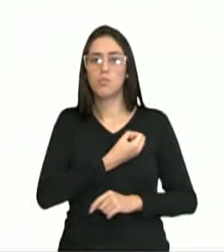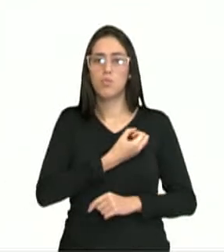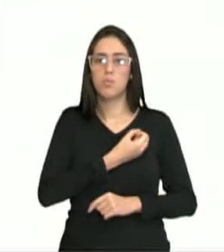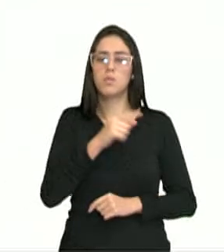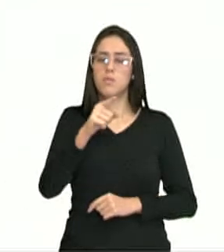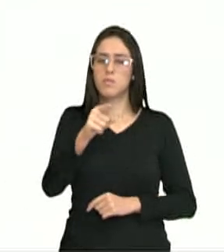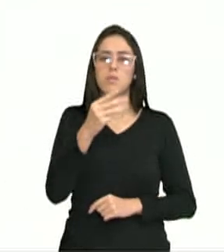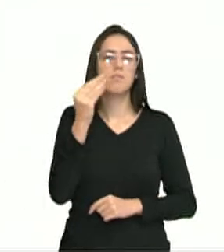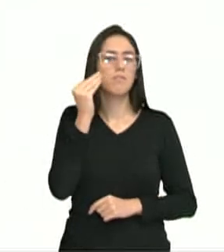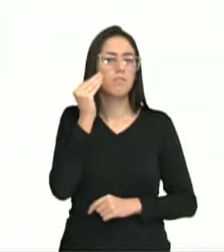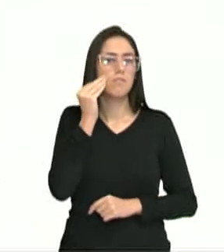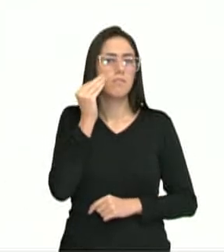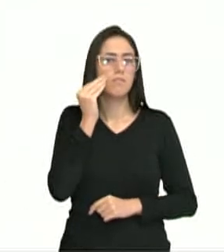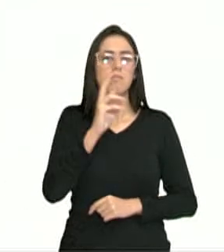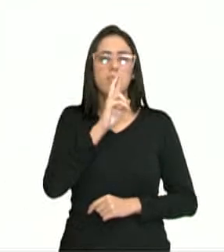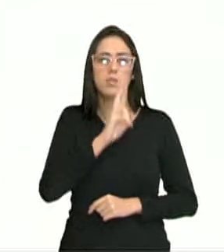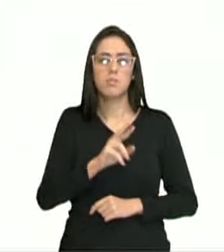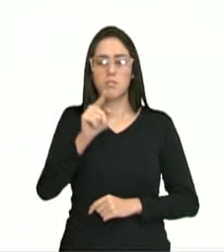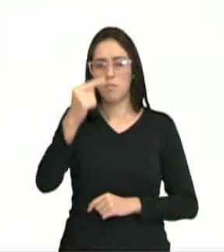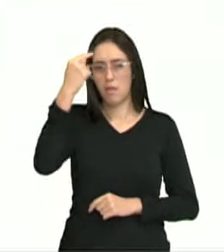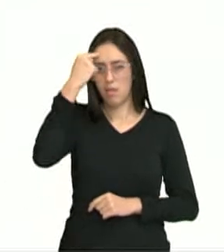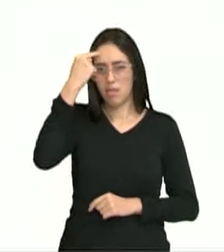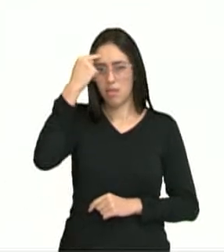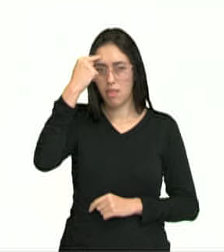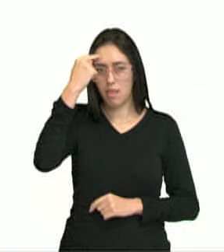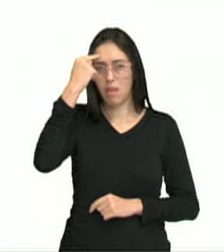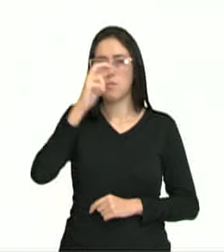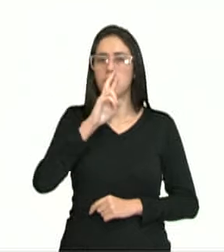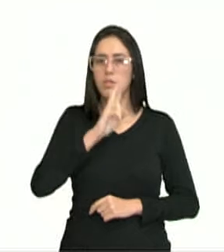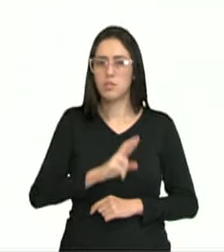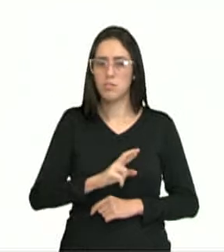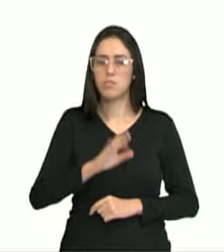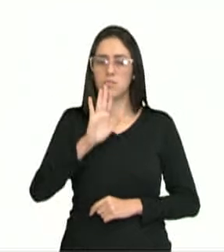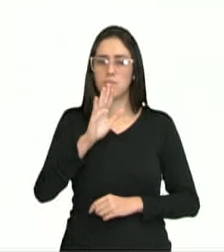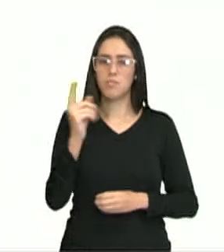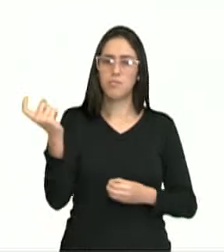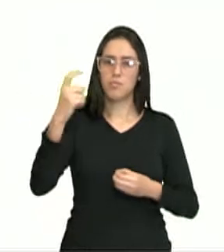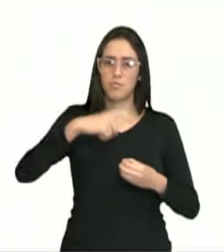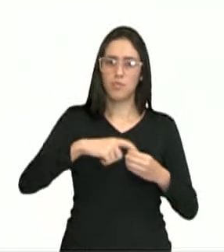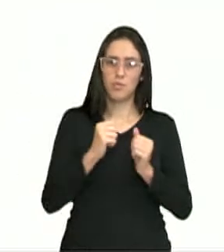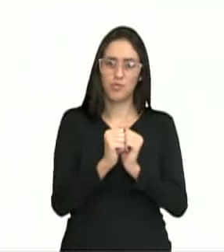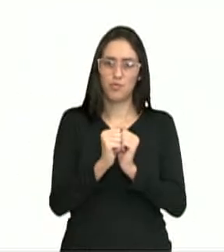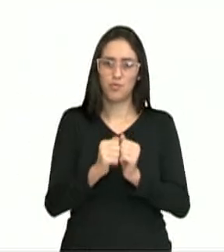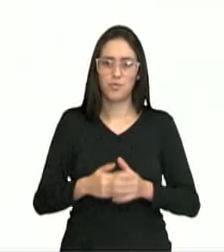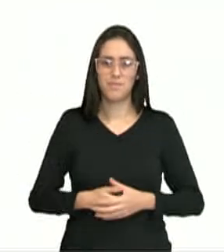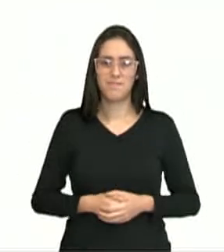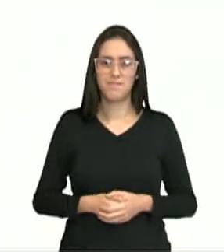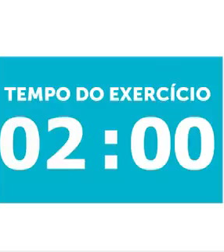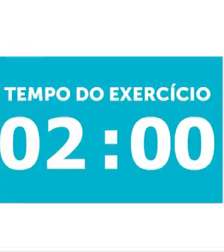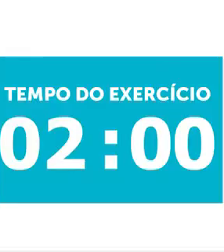um tempo para vocês pensarem, refletirem e voltamos aí na sequência.